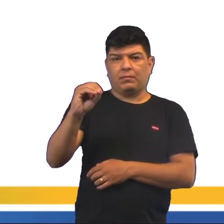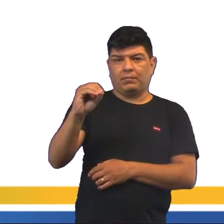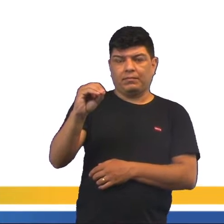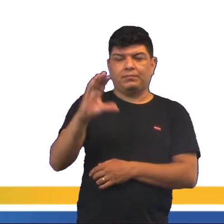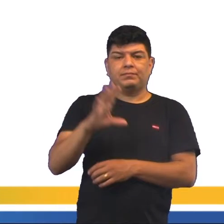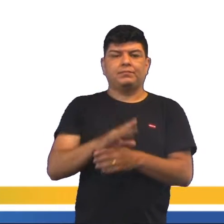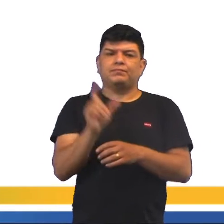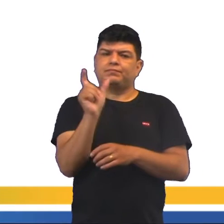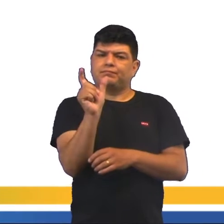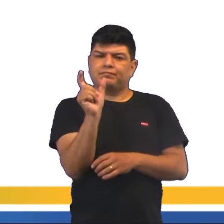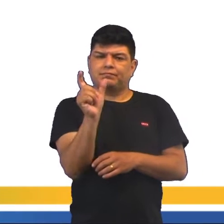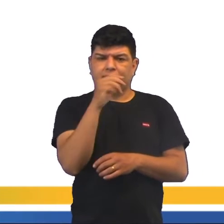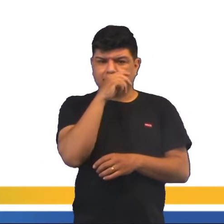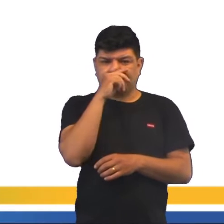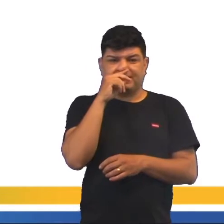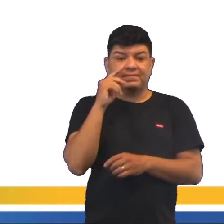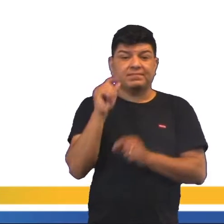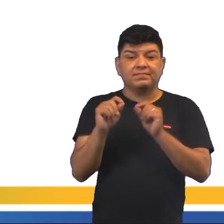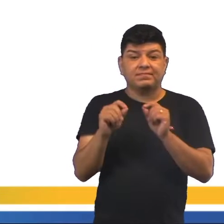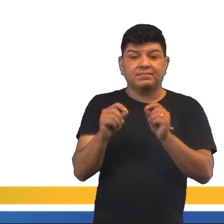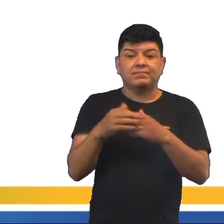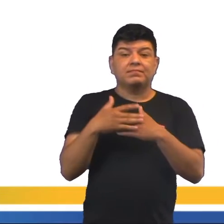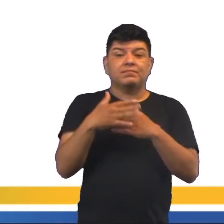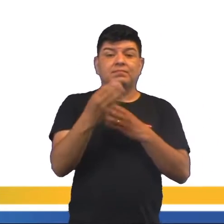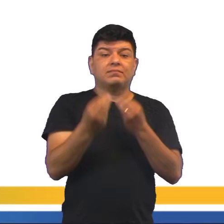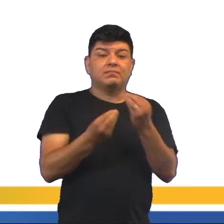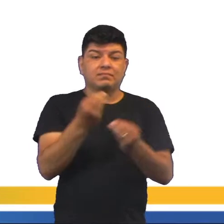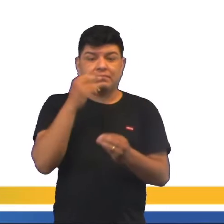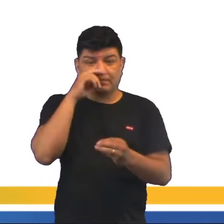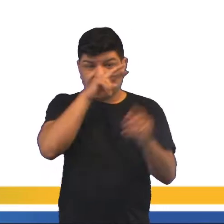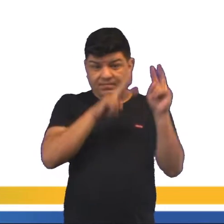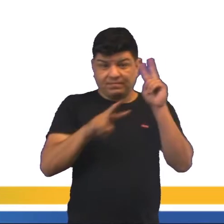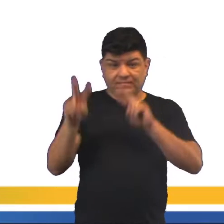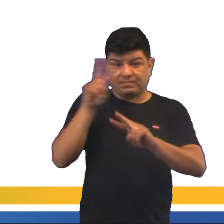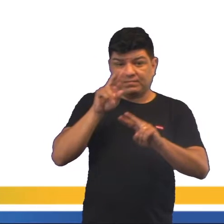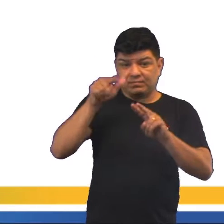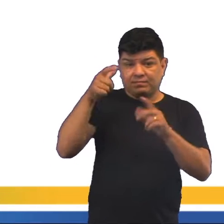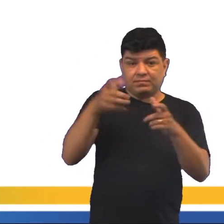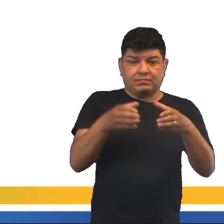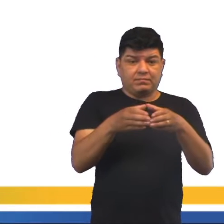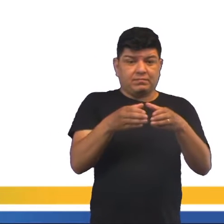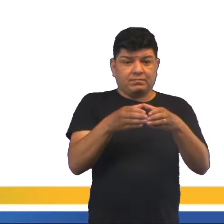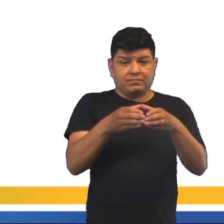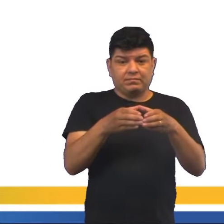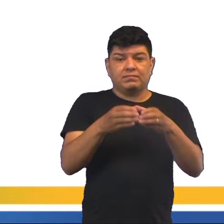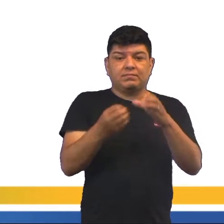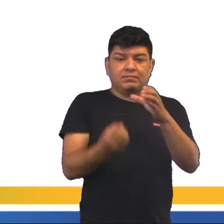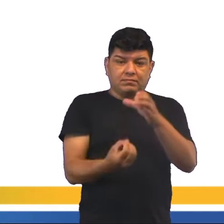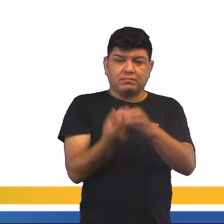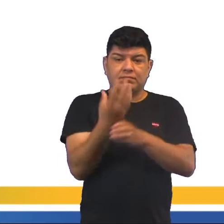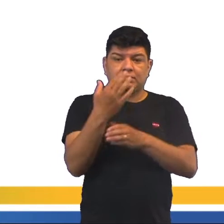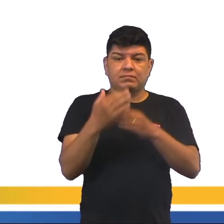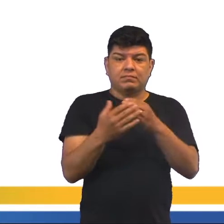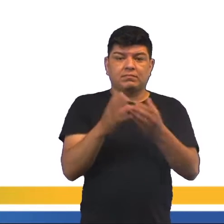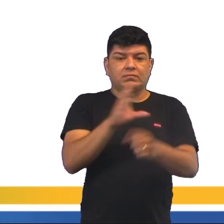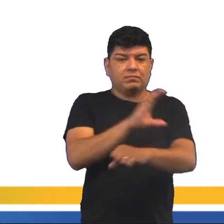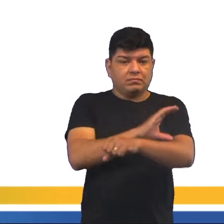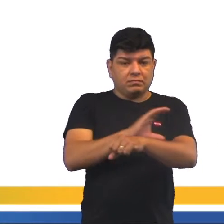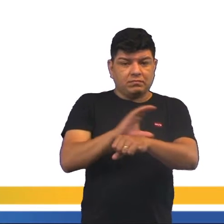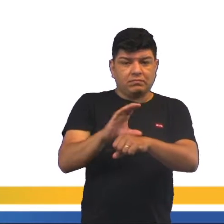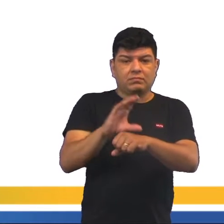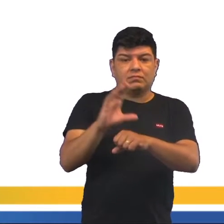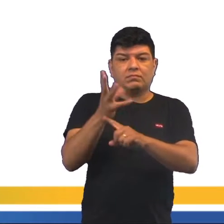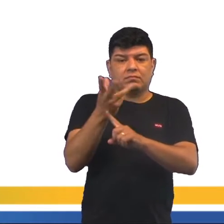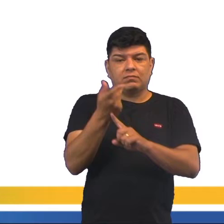Etnocentrismo, né? A palavra etnocentrismo designa uma forma de enxergar outra etnia e suas derivações, como cultura,